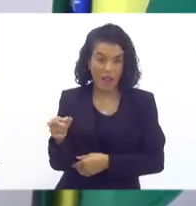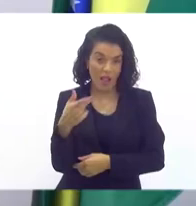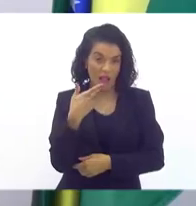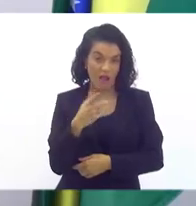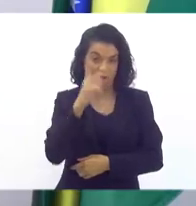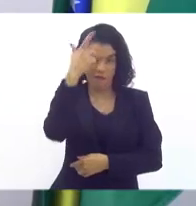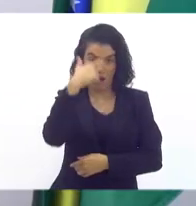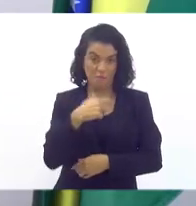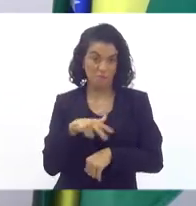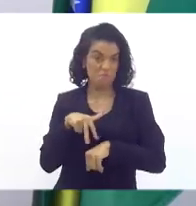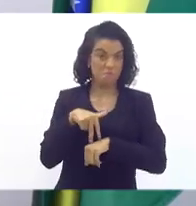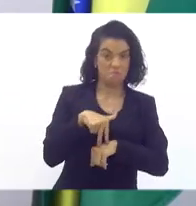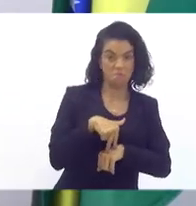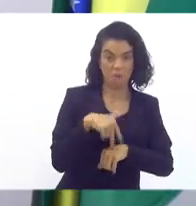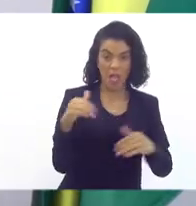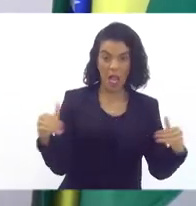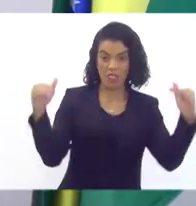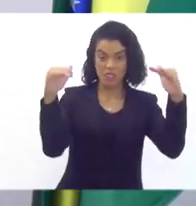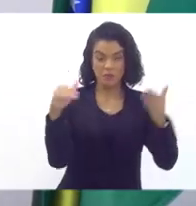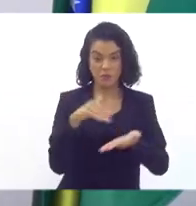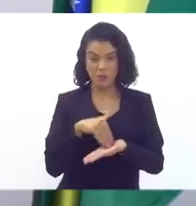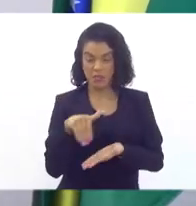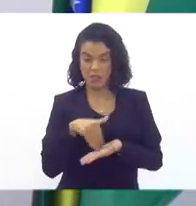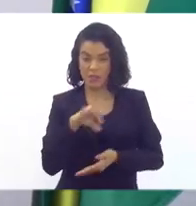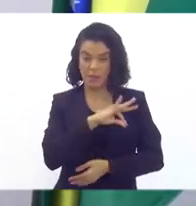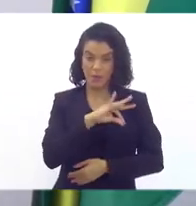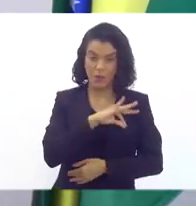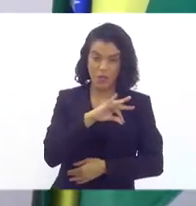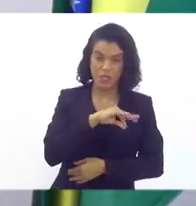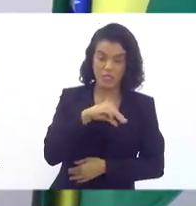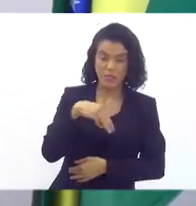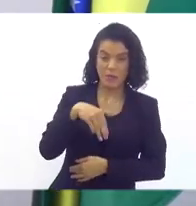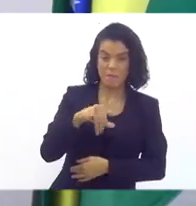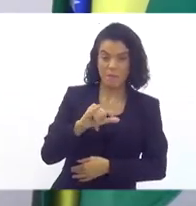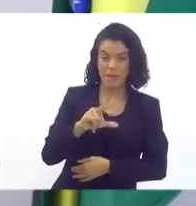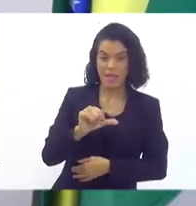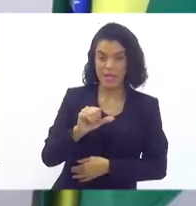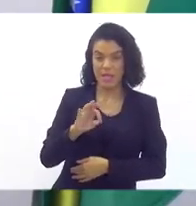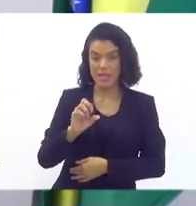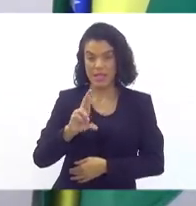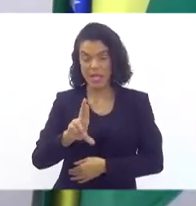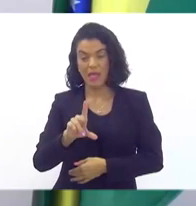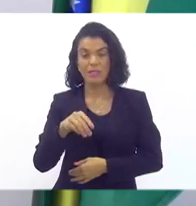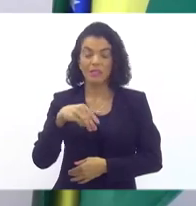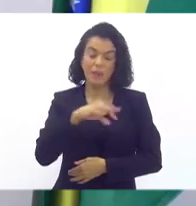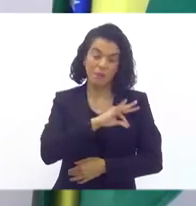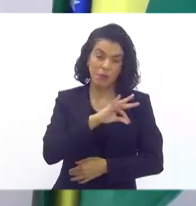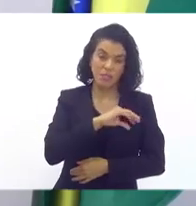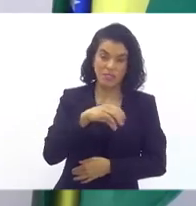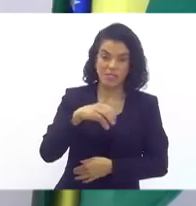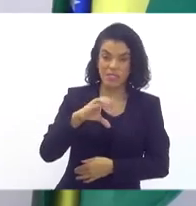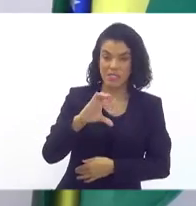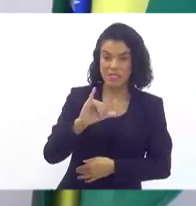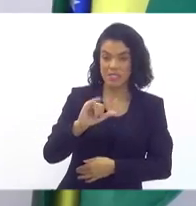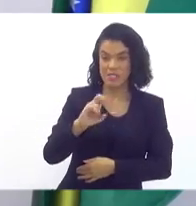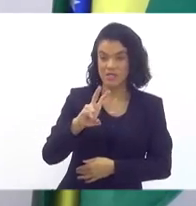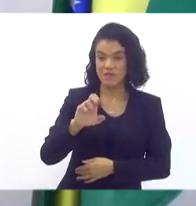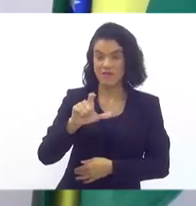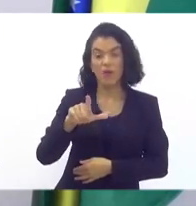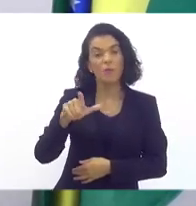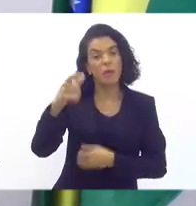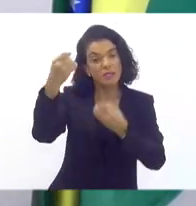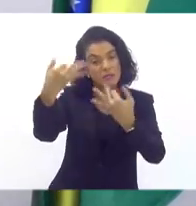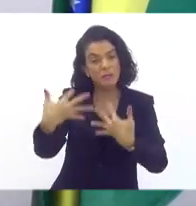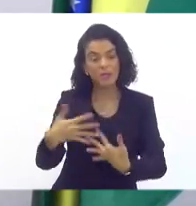que ele se coloca como acima dos secretários da Polícia Militar da Polícia Civil que ele possa vir aqui e ser a primeira figura a